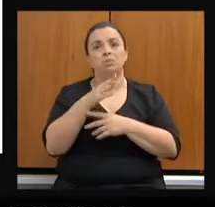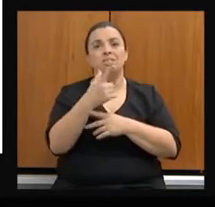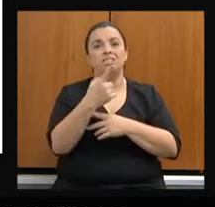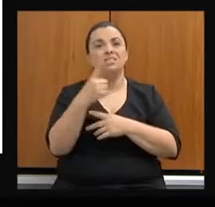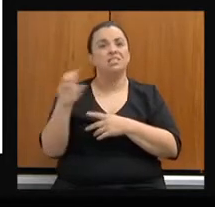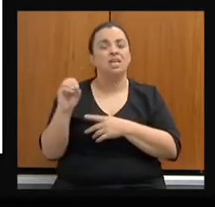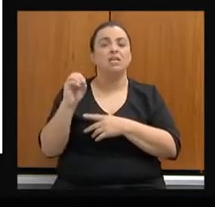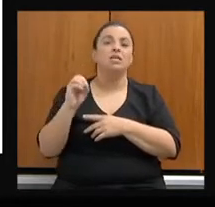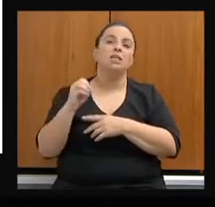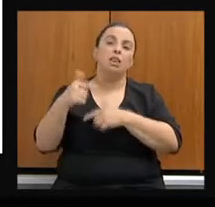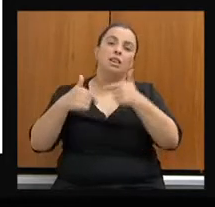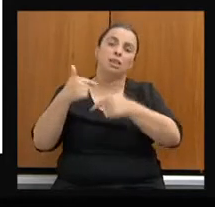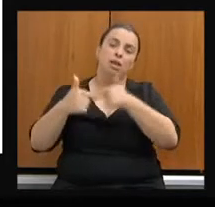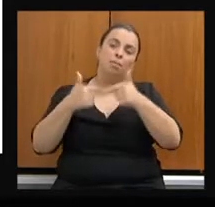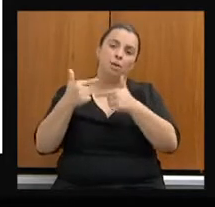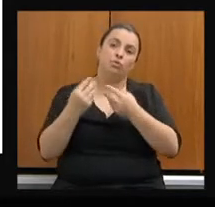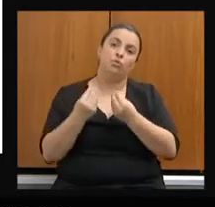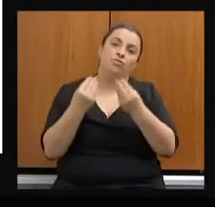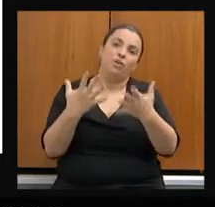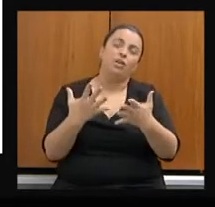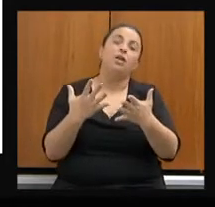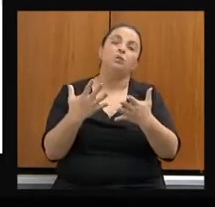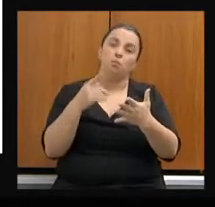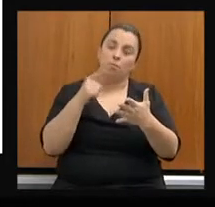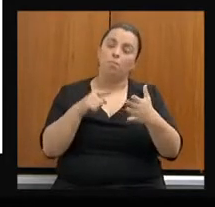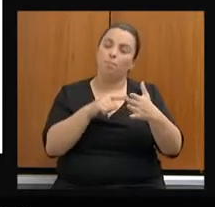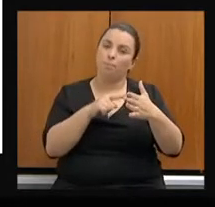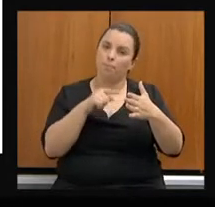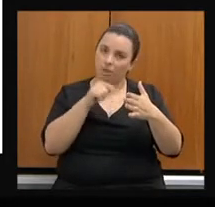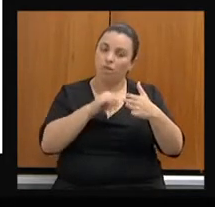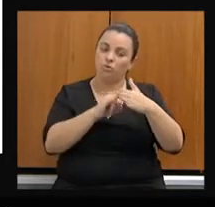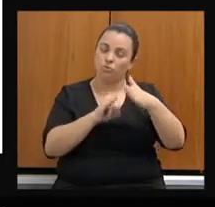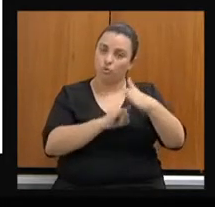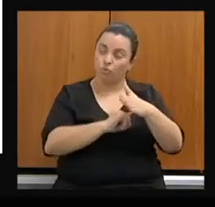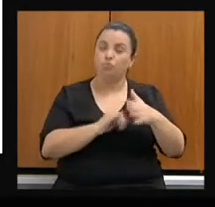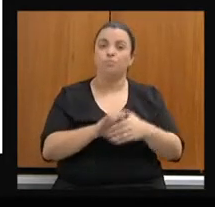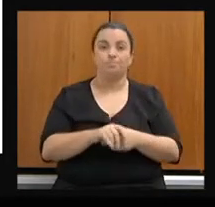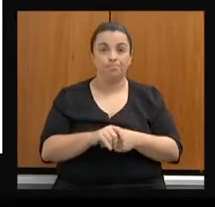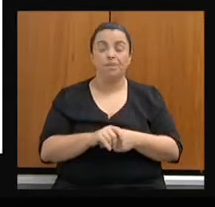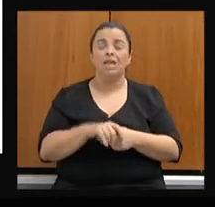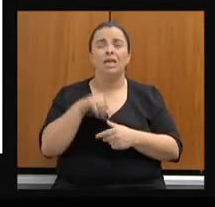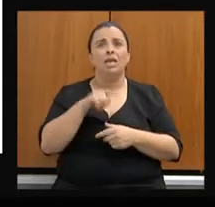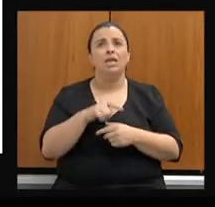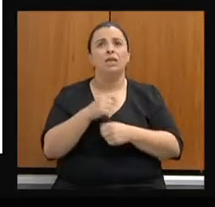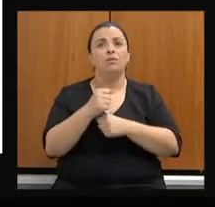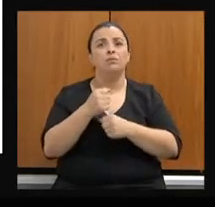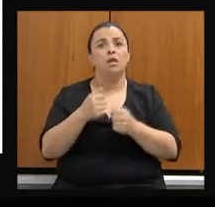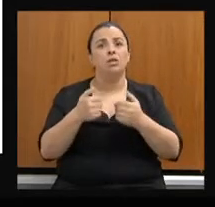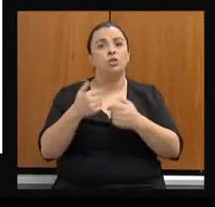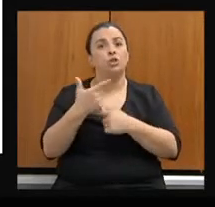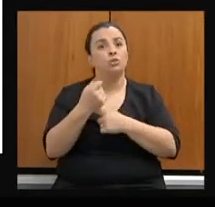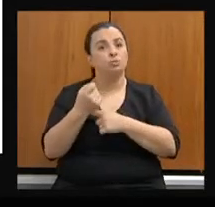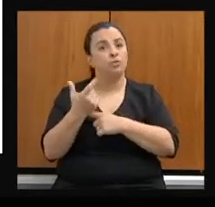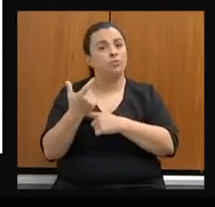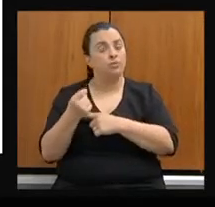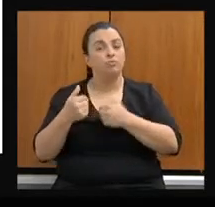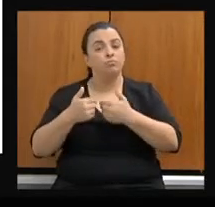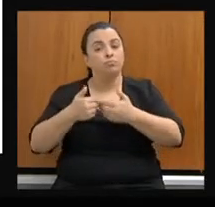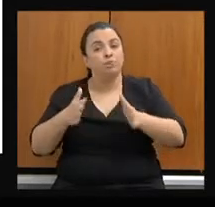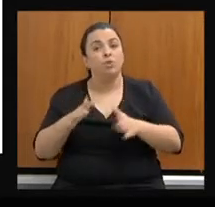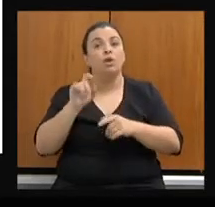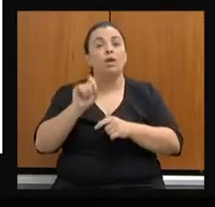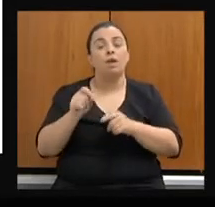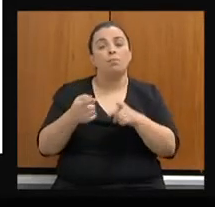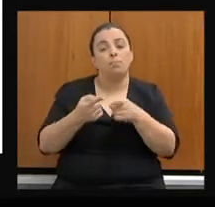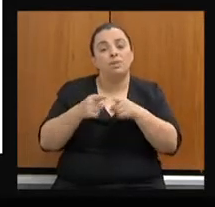ofertados pelo Instituto e a partir de 2020 o meu passou a fazer parte da rede Spin então agora as